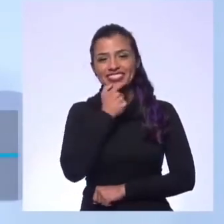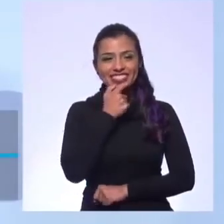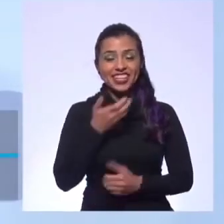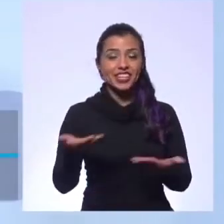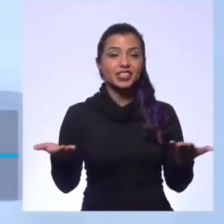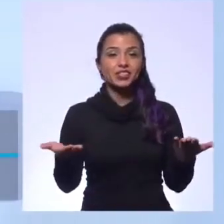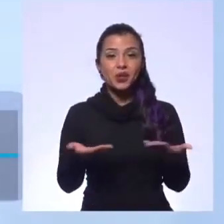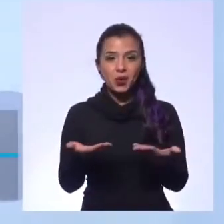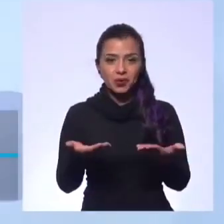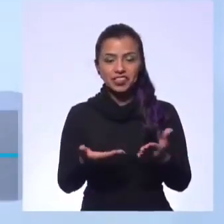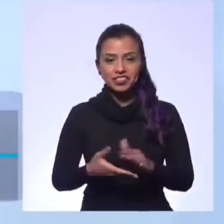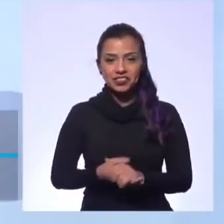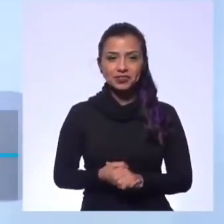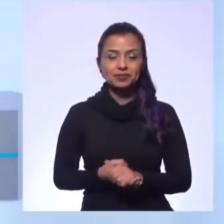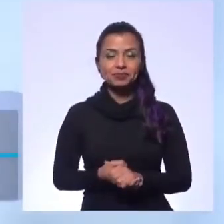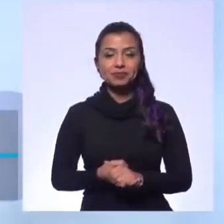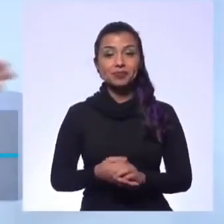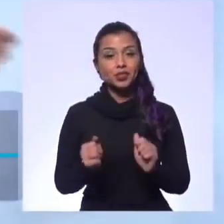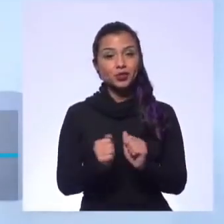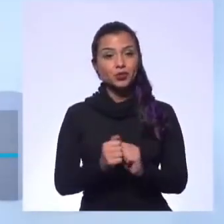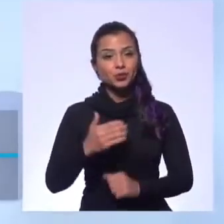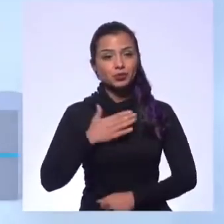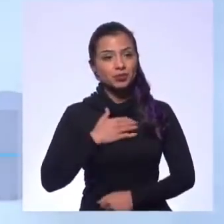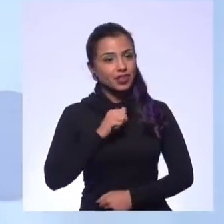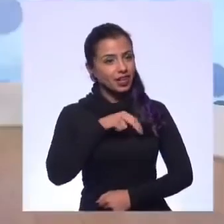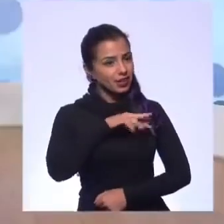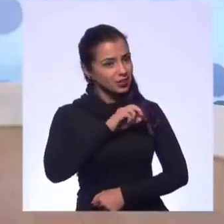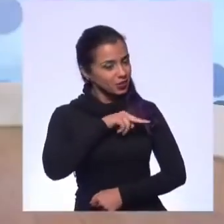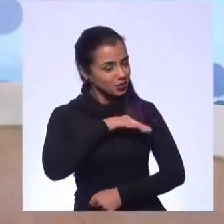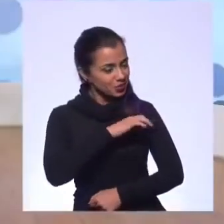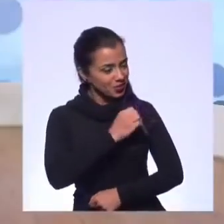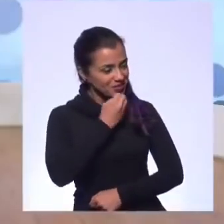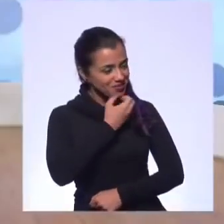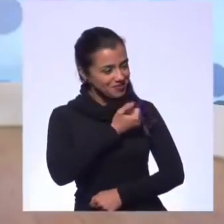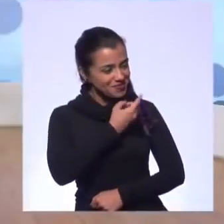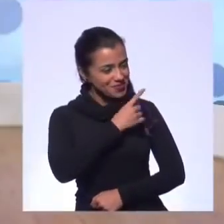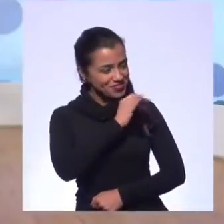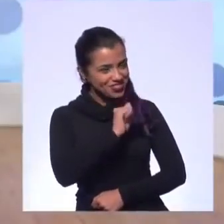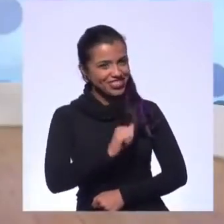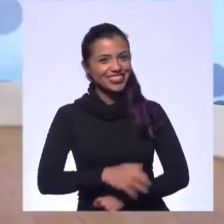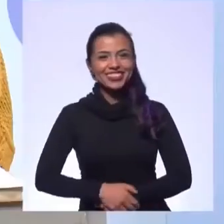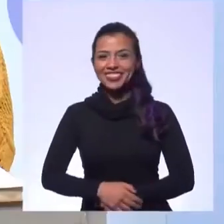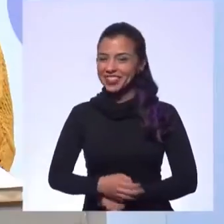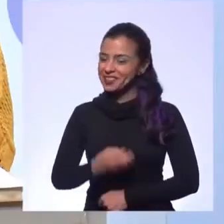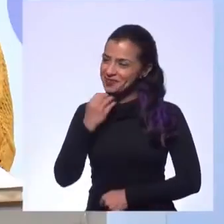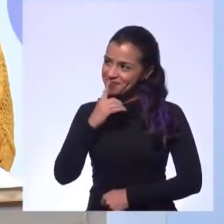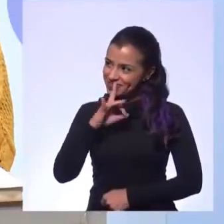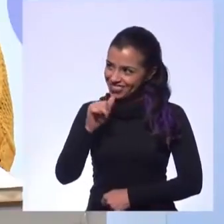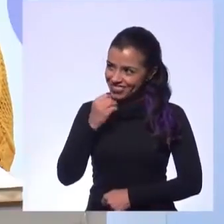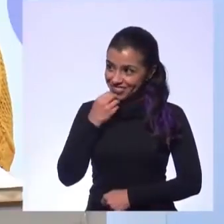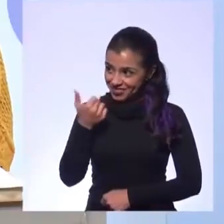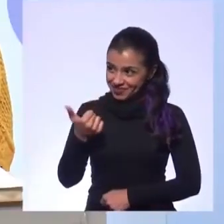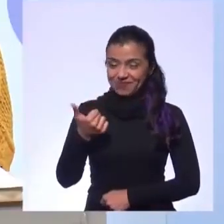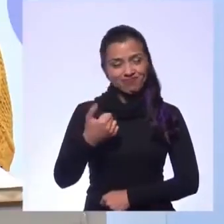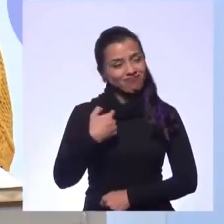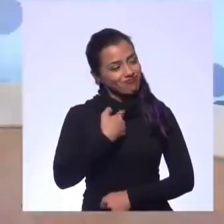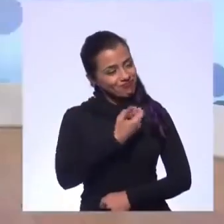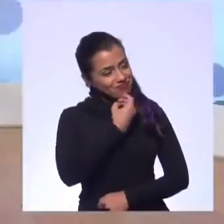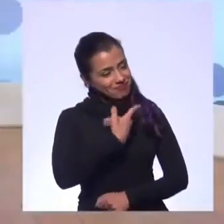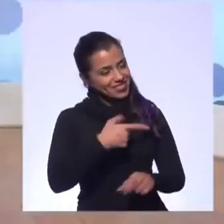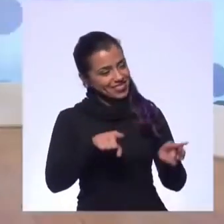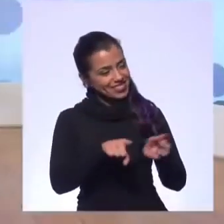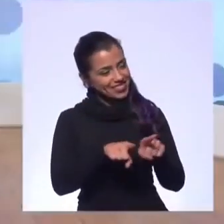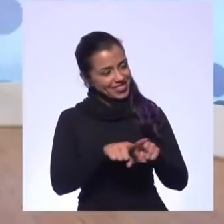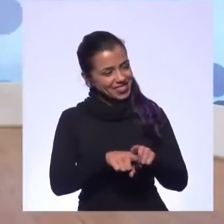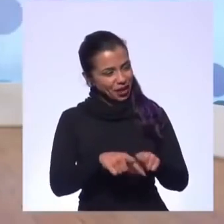professor de inglês de hoje. With me, I have Antonia. Good morning, Antonia. Good morning, Ed. How are you? I'm fine, and you? I'm fine too. Are